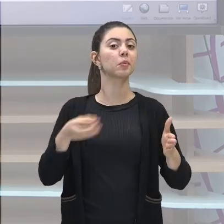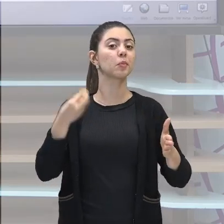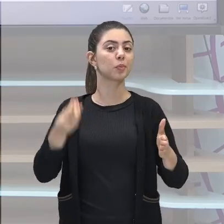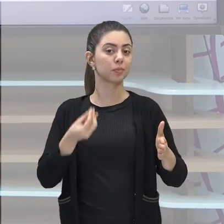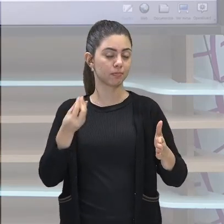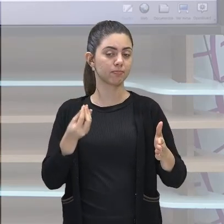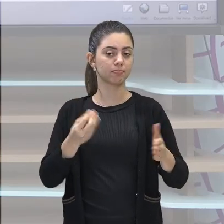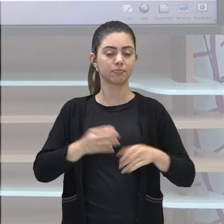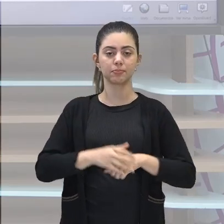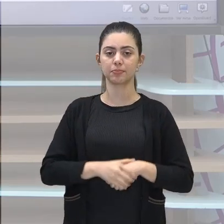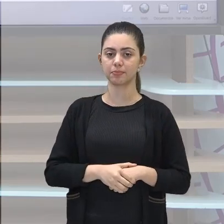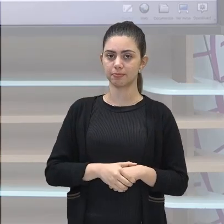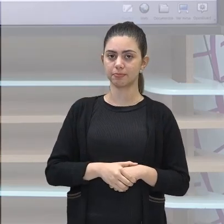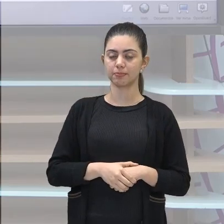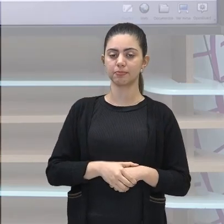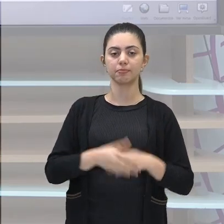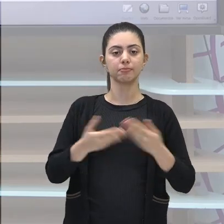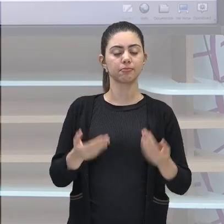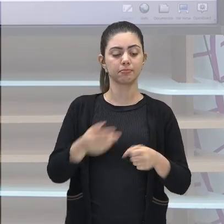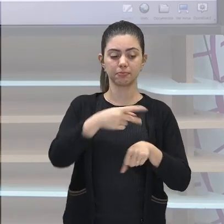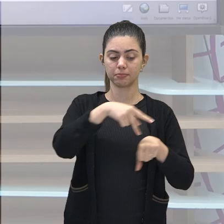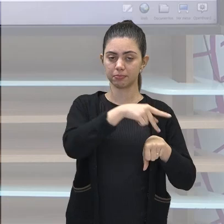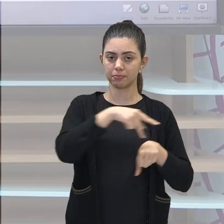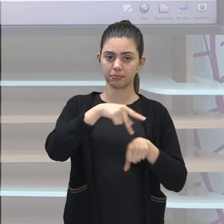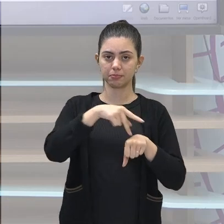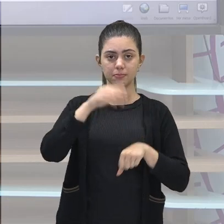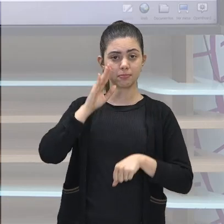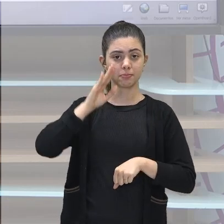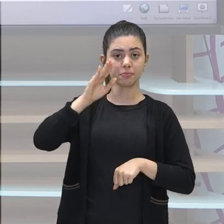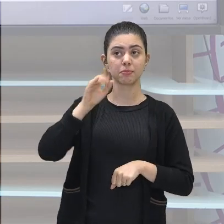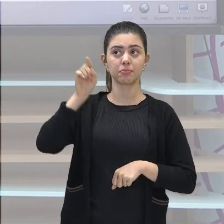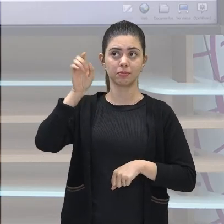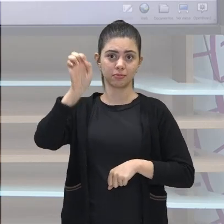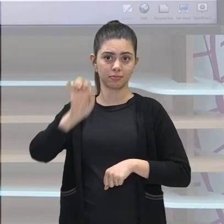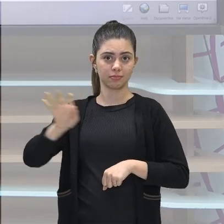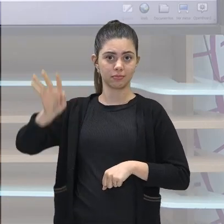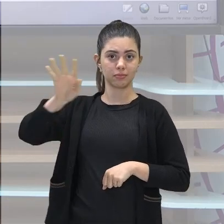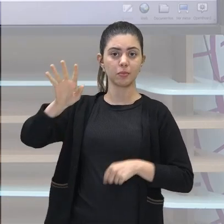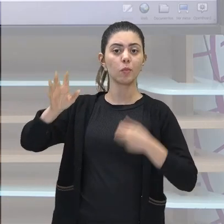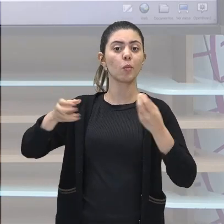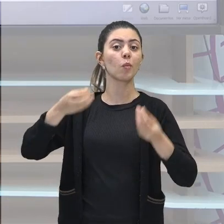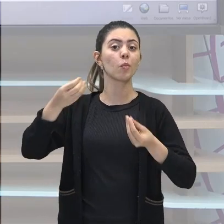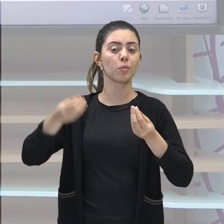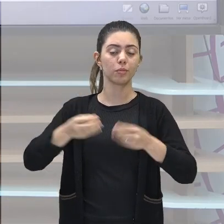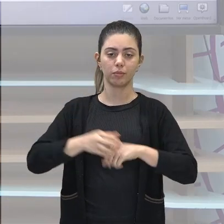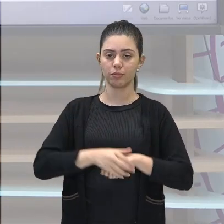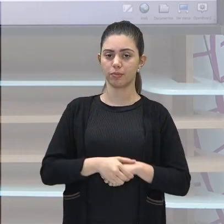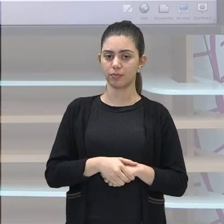os países, principalmente do continente europeu, estavam